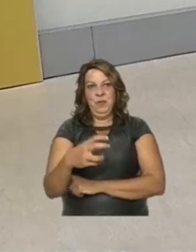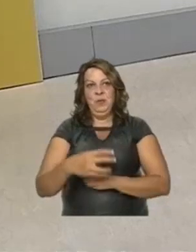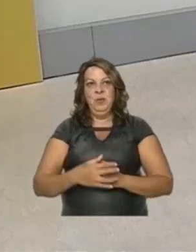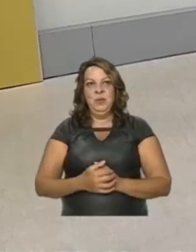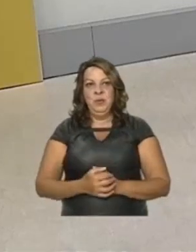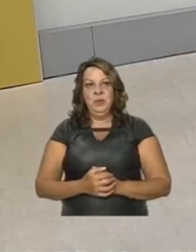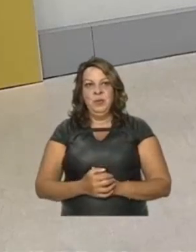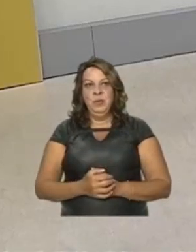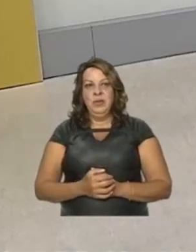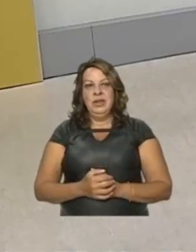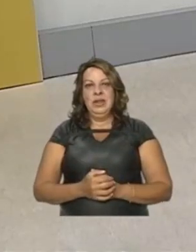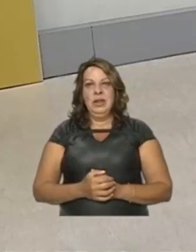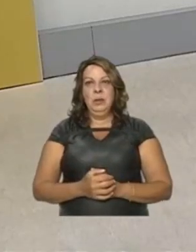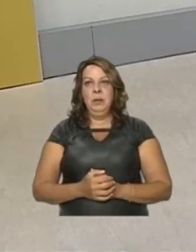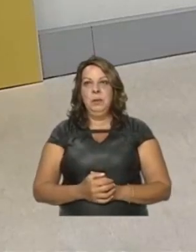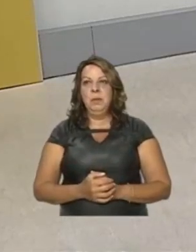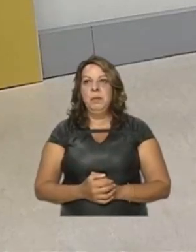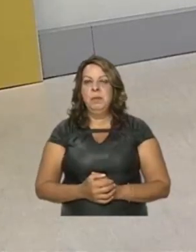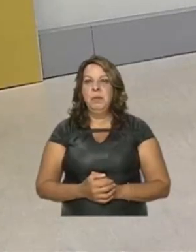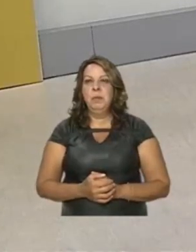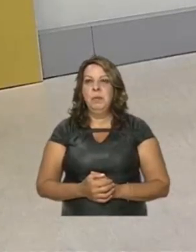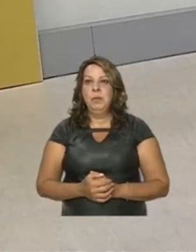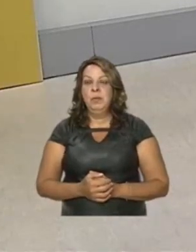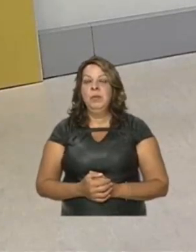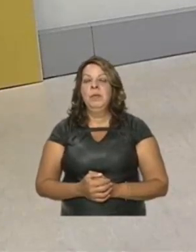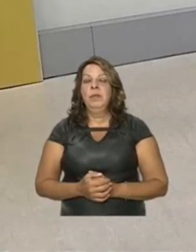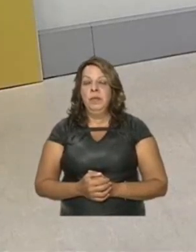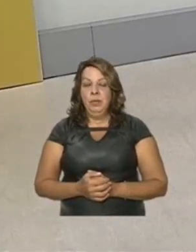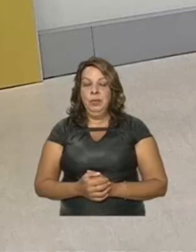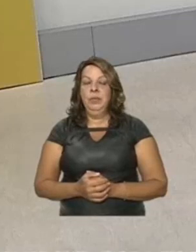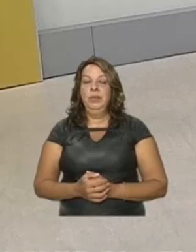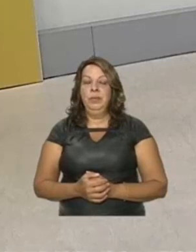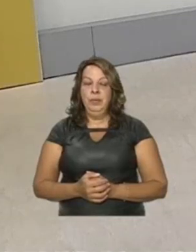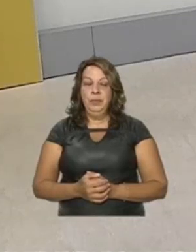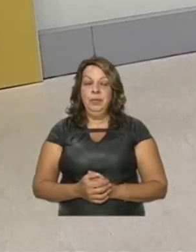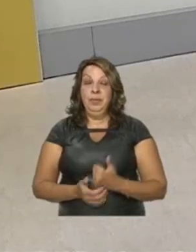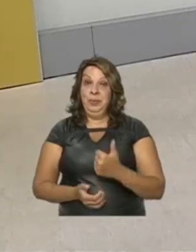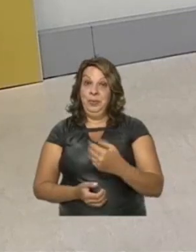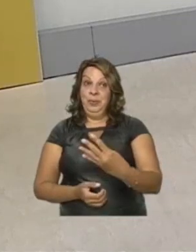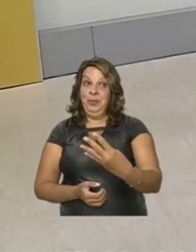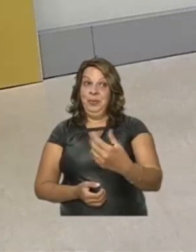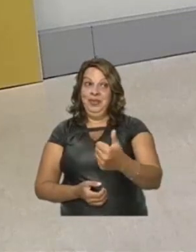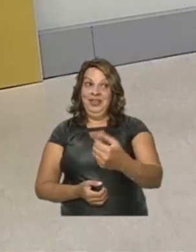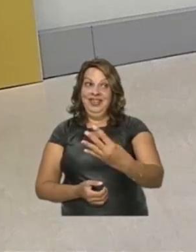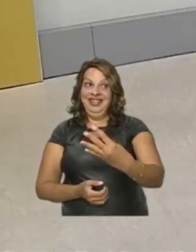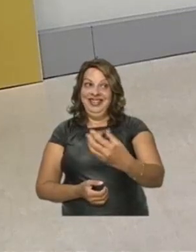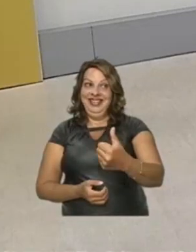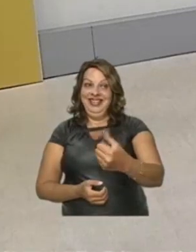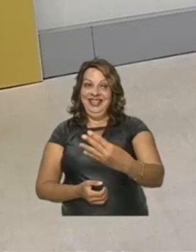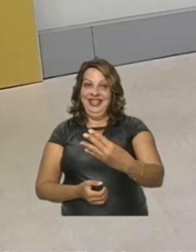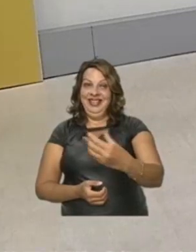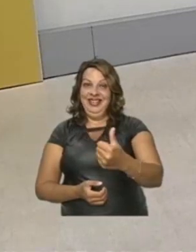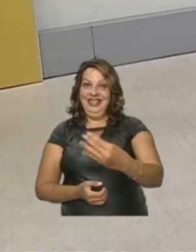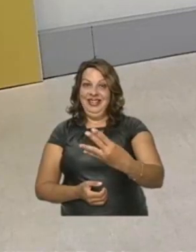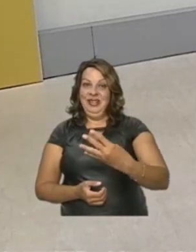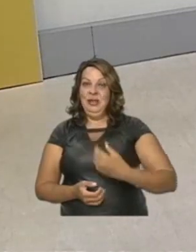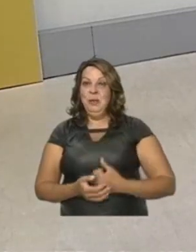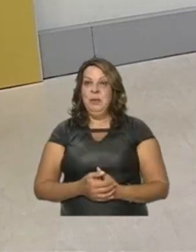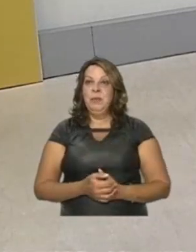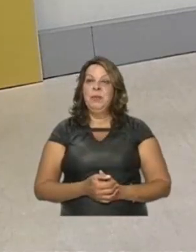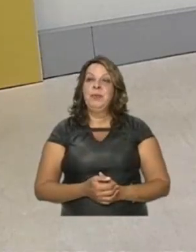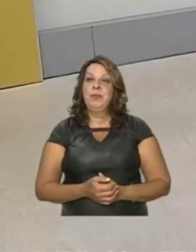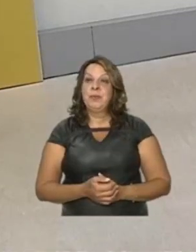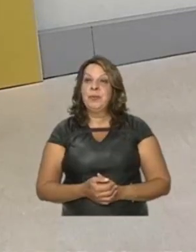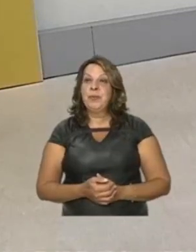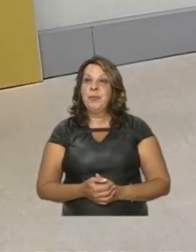45, 45, marque aí o número 45, 14, 14, marque 14,